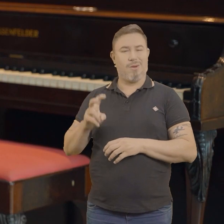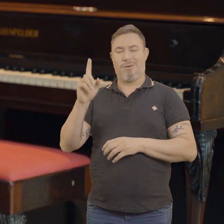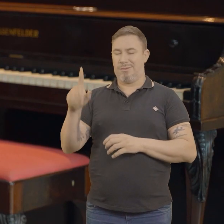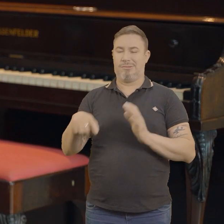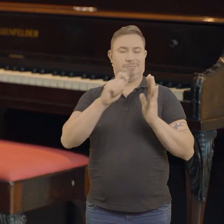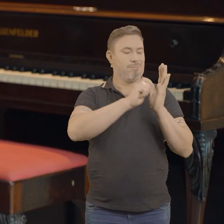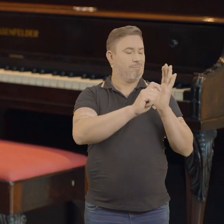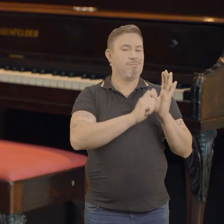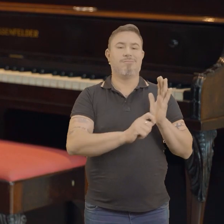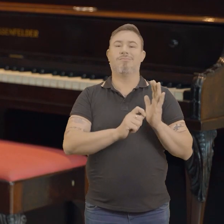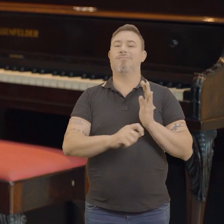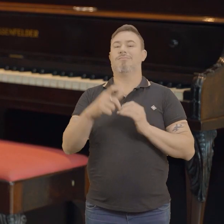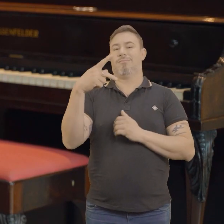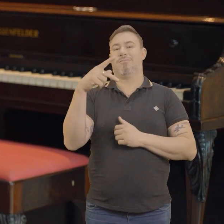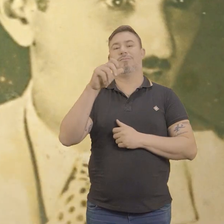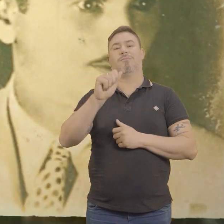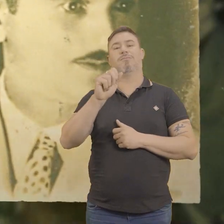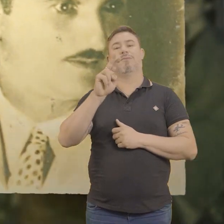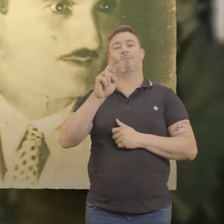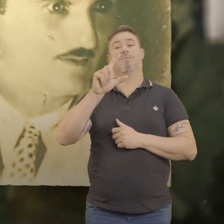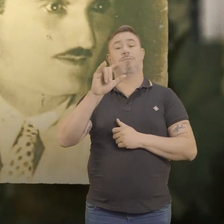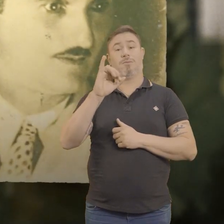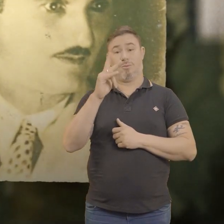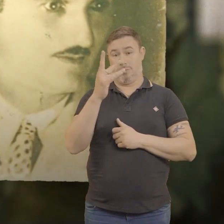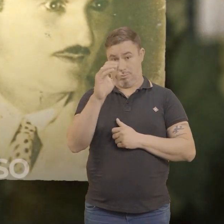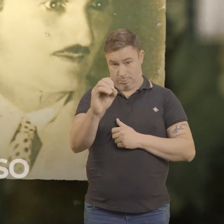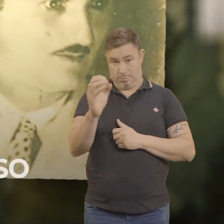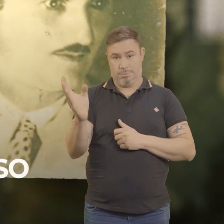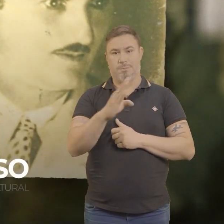compositor empírico, que era o Paurilo Barroso.